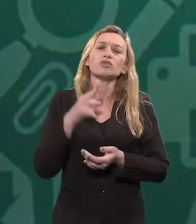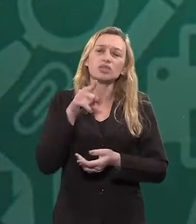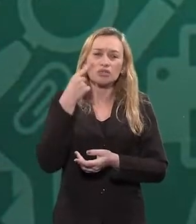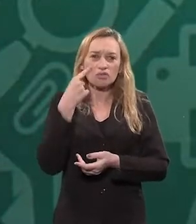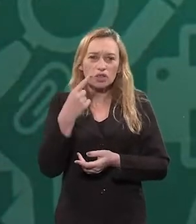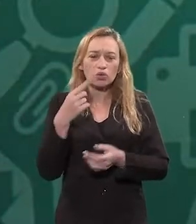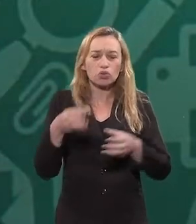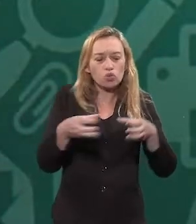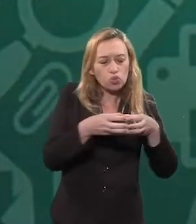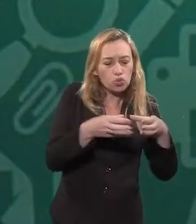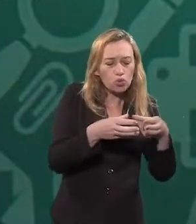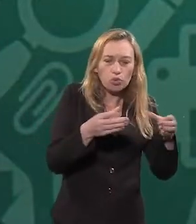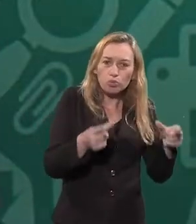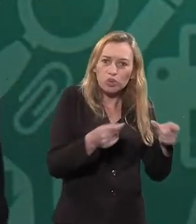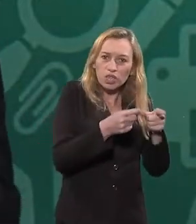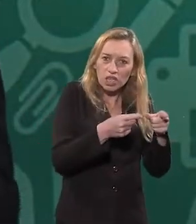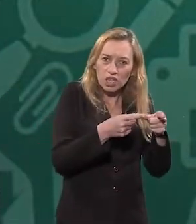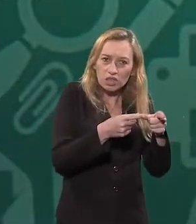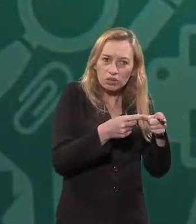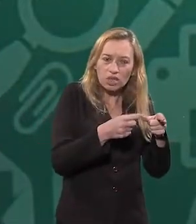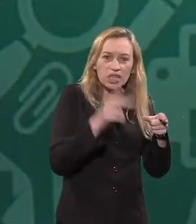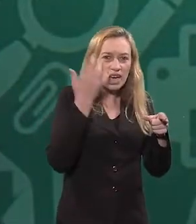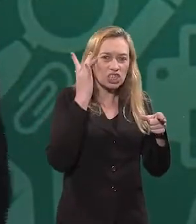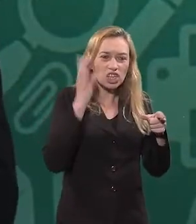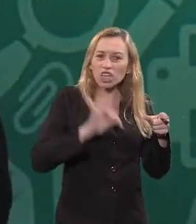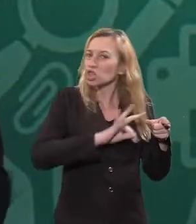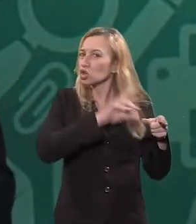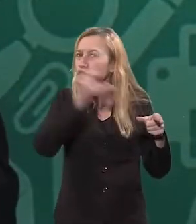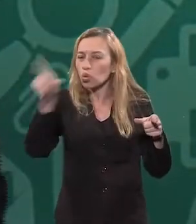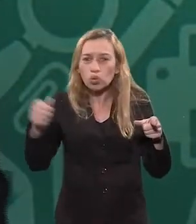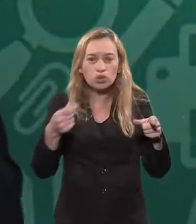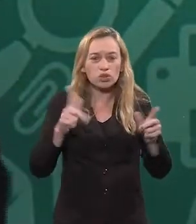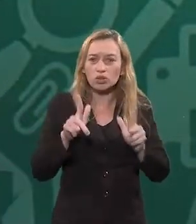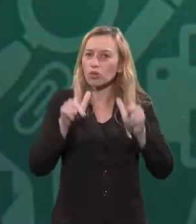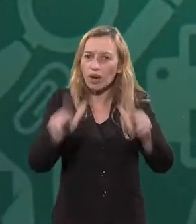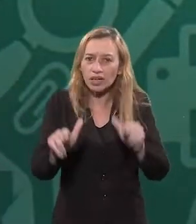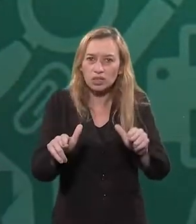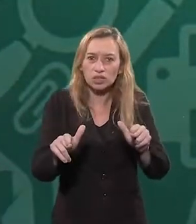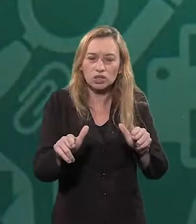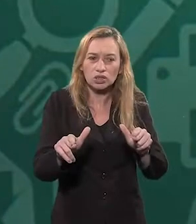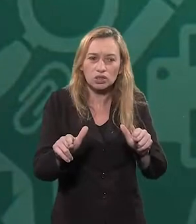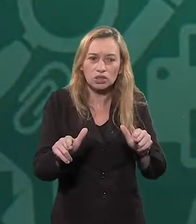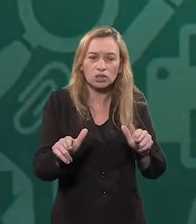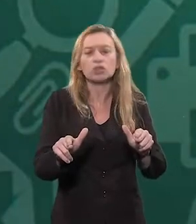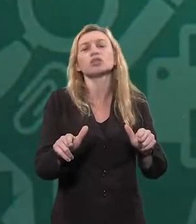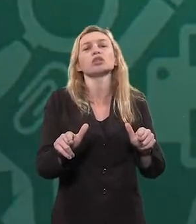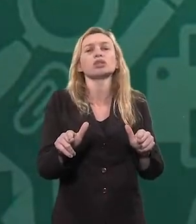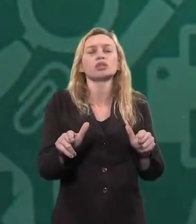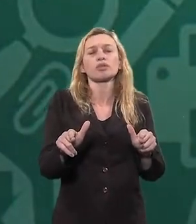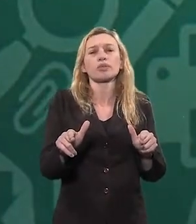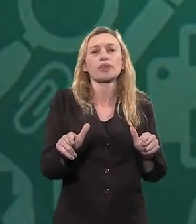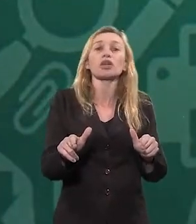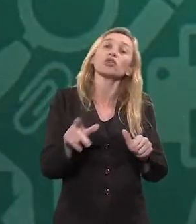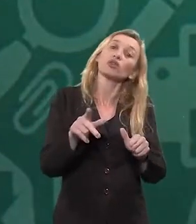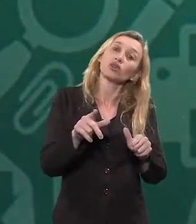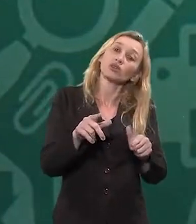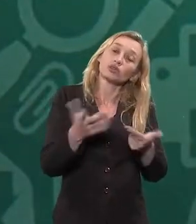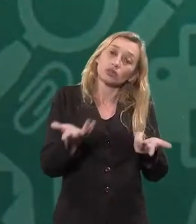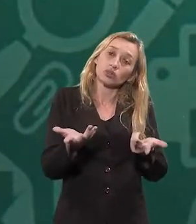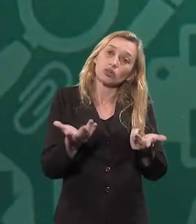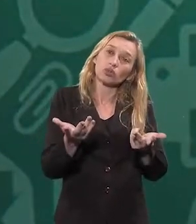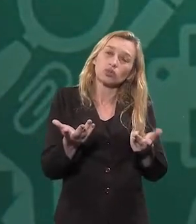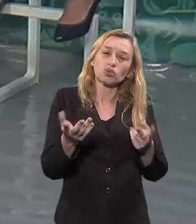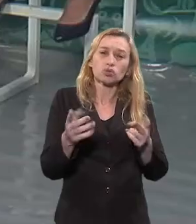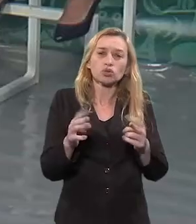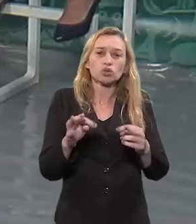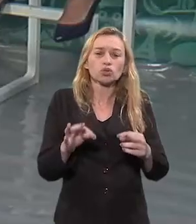tomar um grupo muito pequeno e generalizar como se fosse representativo de toda uma coletividade totalmente heterogênea, ou